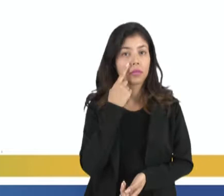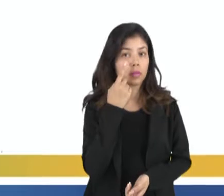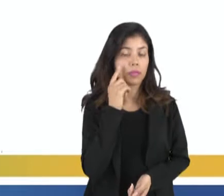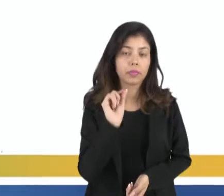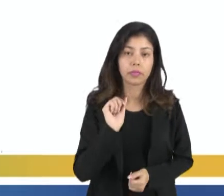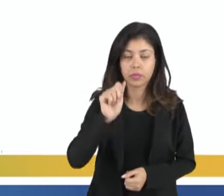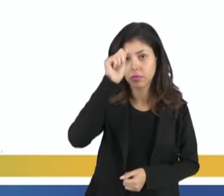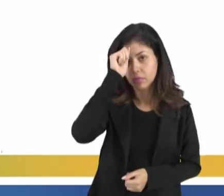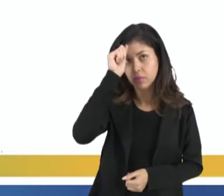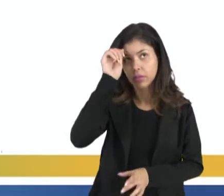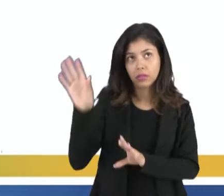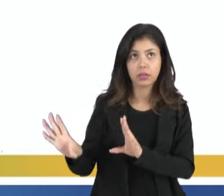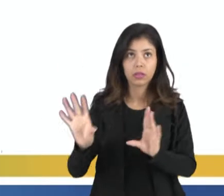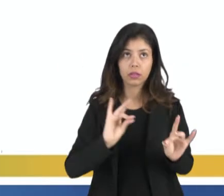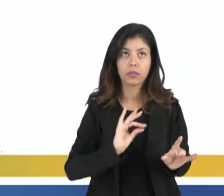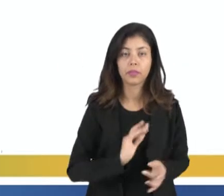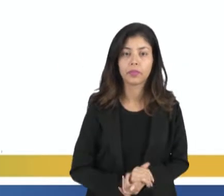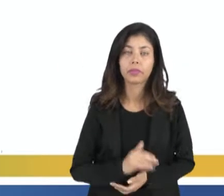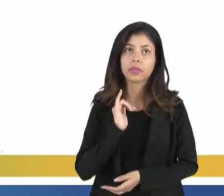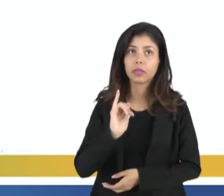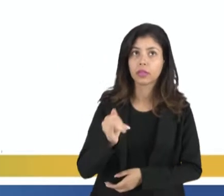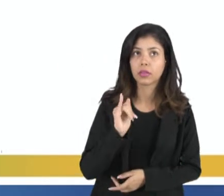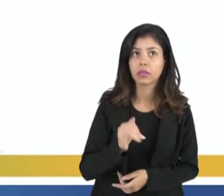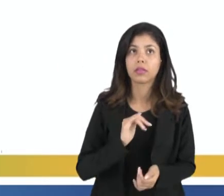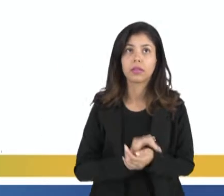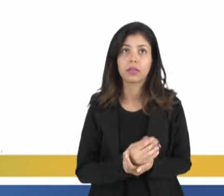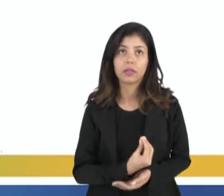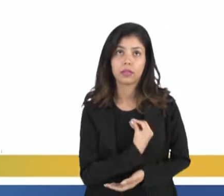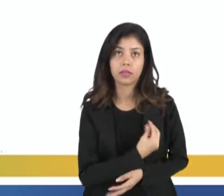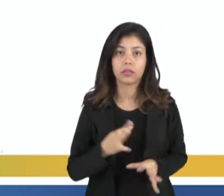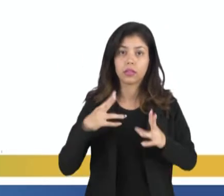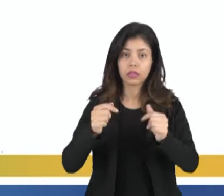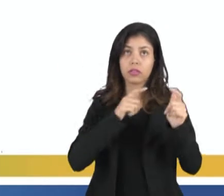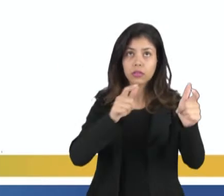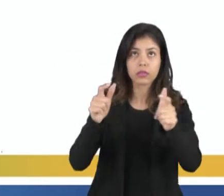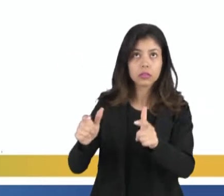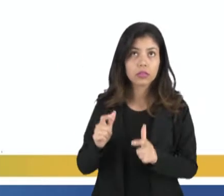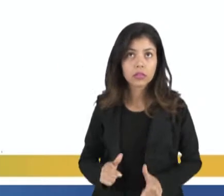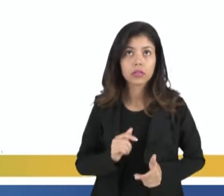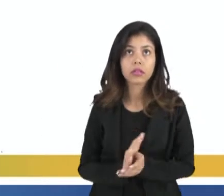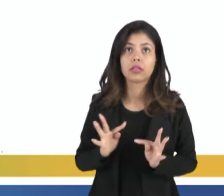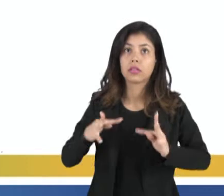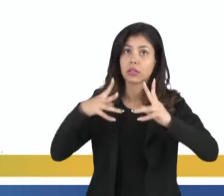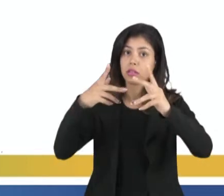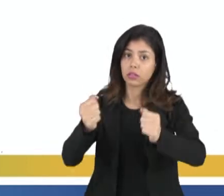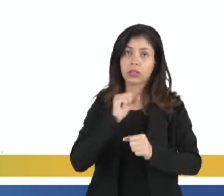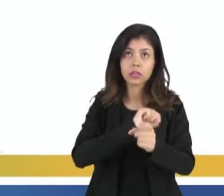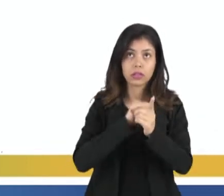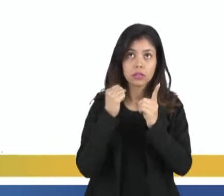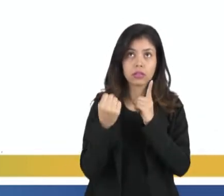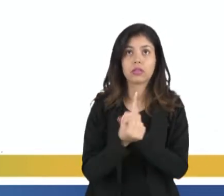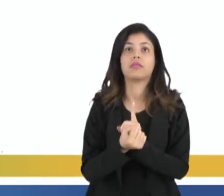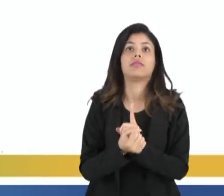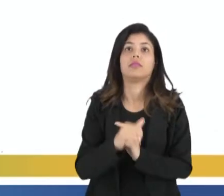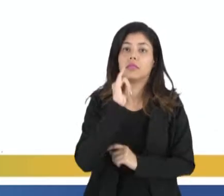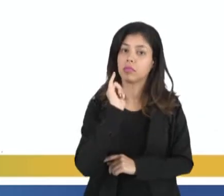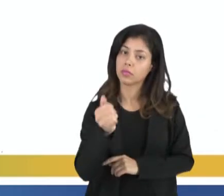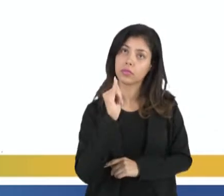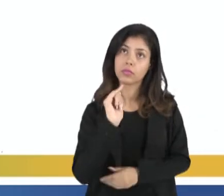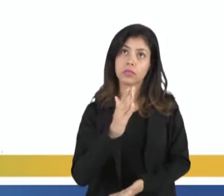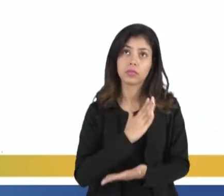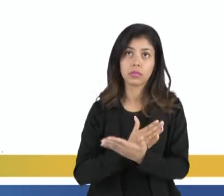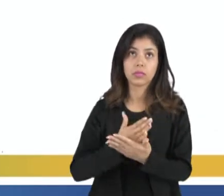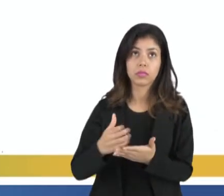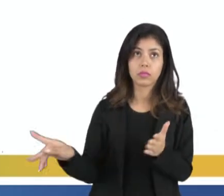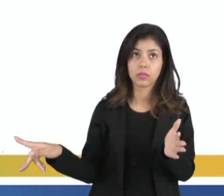que o autor nos traz sobre isso. A narrativa ela está presente em todos os lugares, em todas as sociedades.